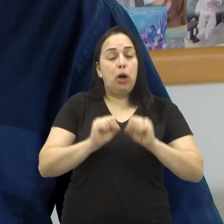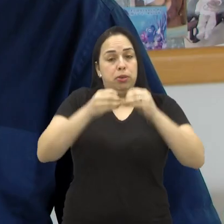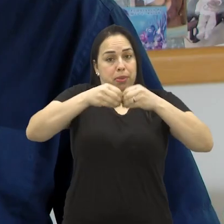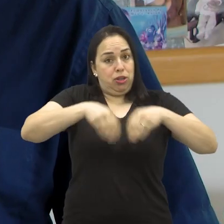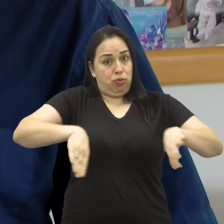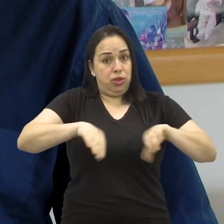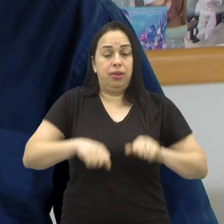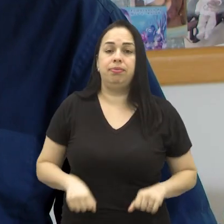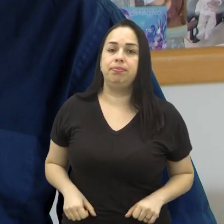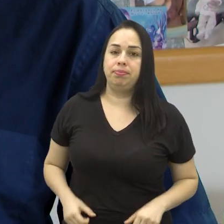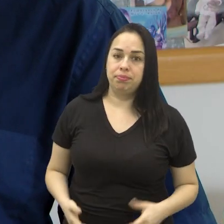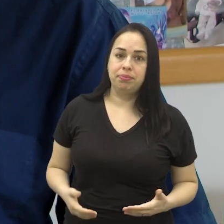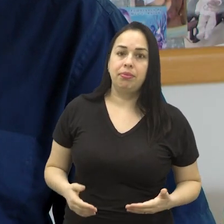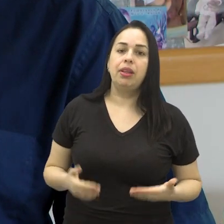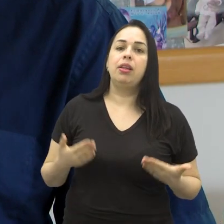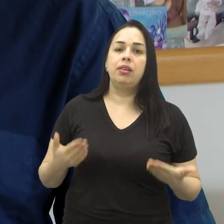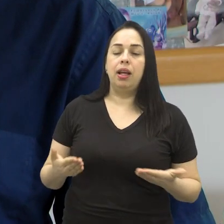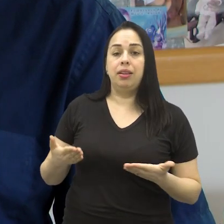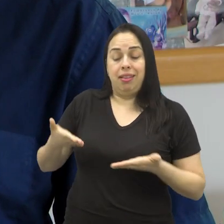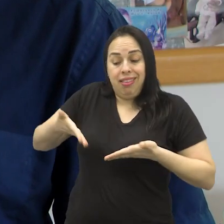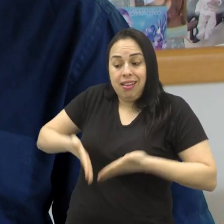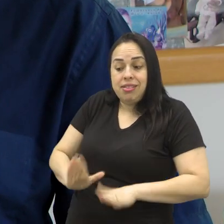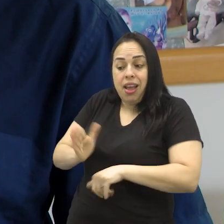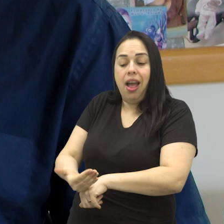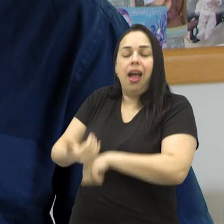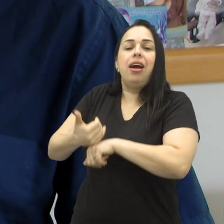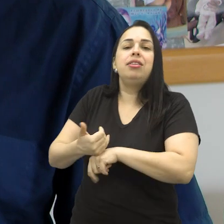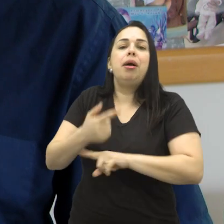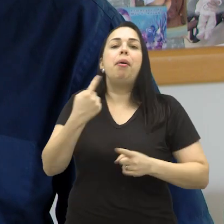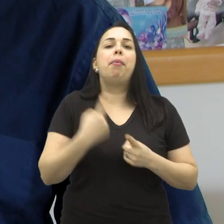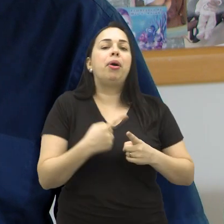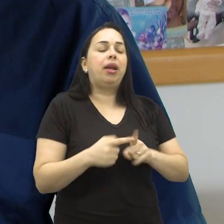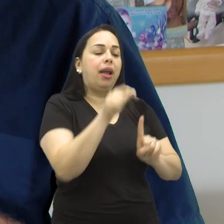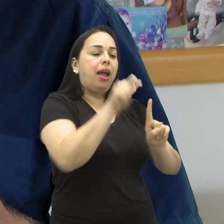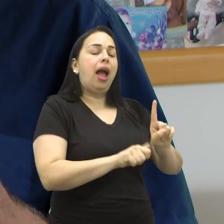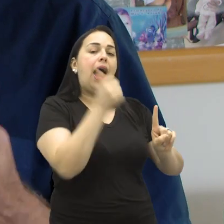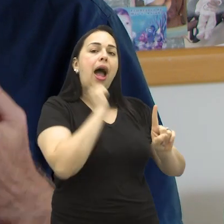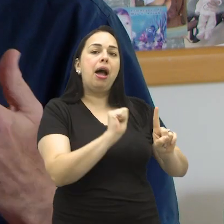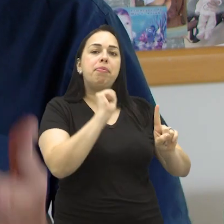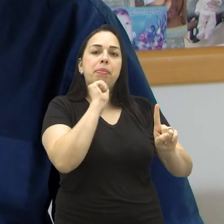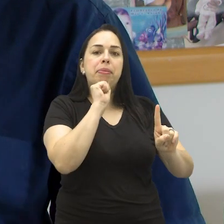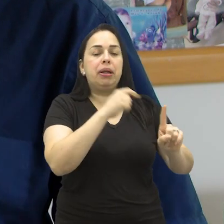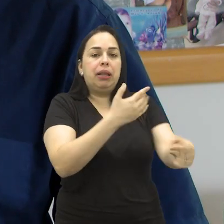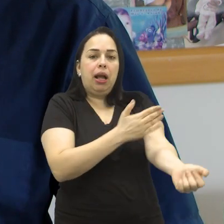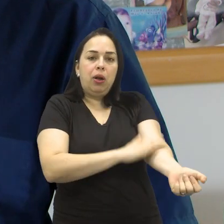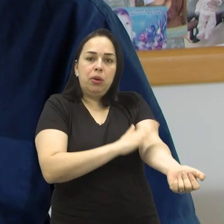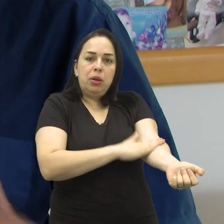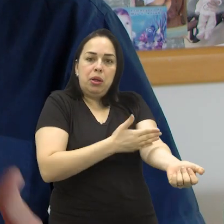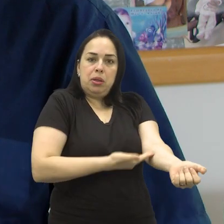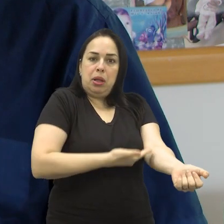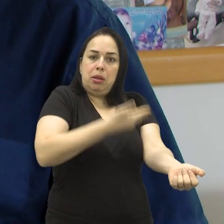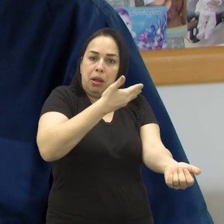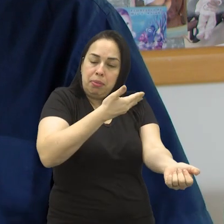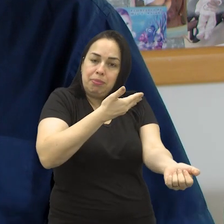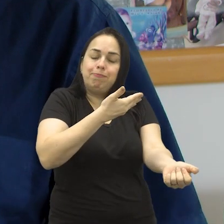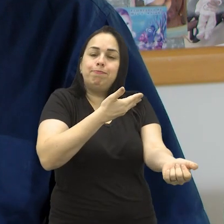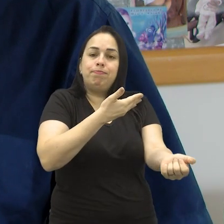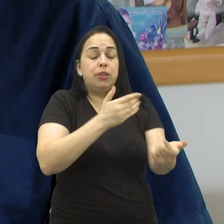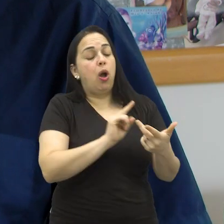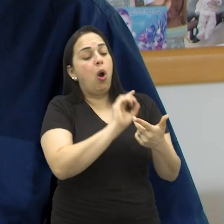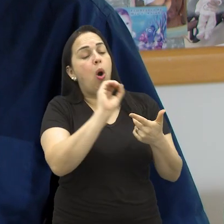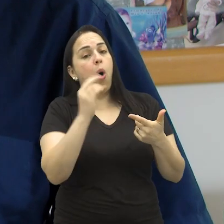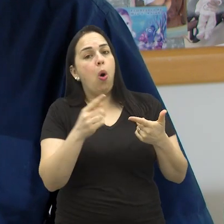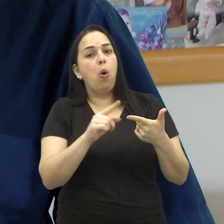risco. Uma das grandes causas da prematuridade é a mãe com moléstia hipertensiva específica